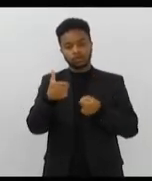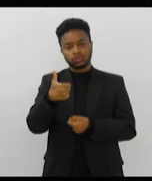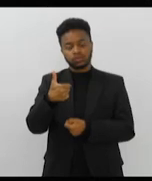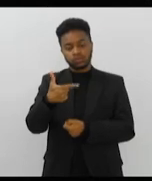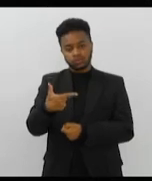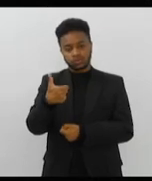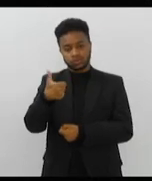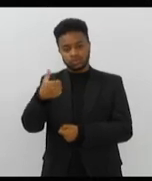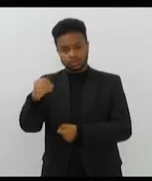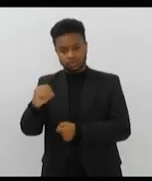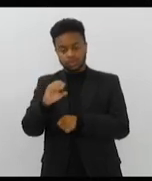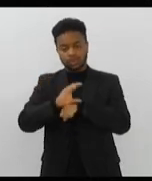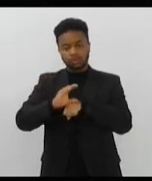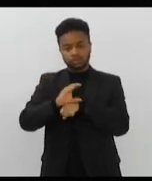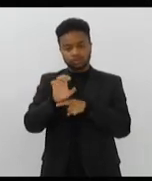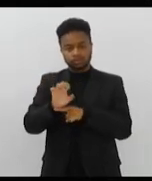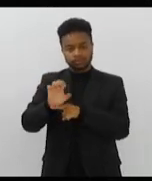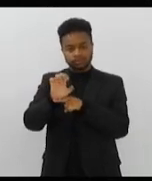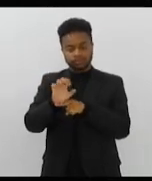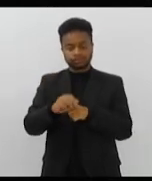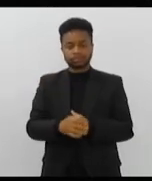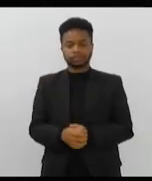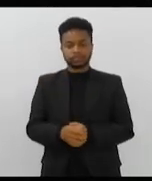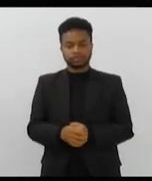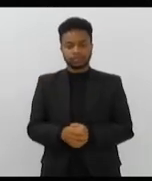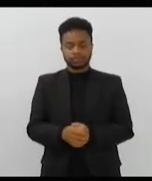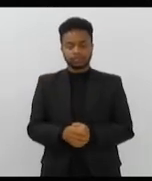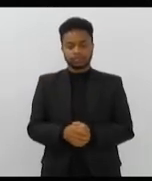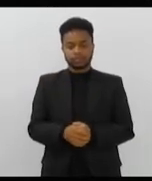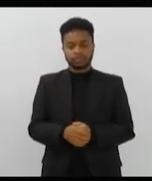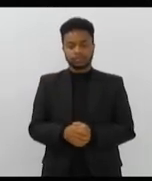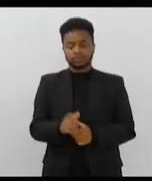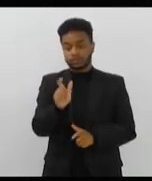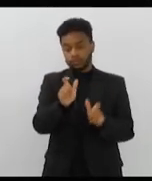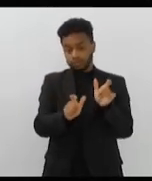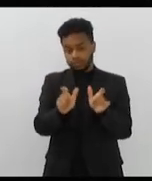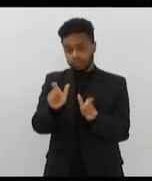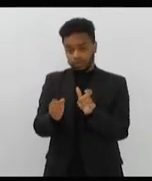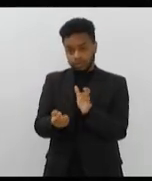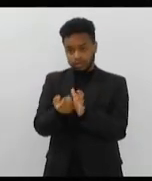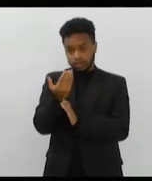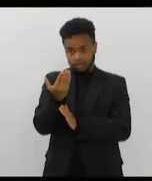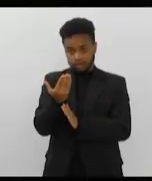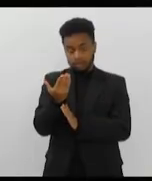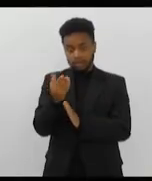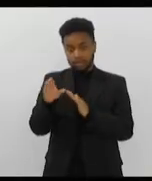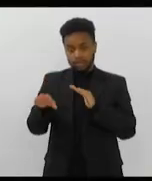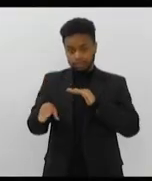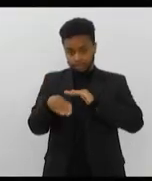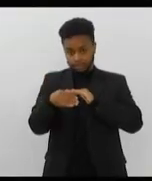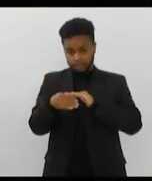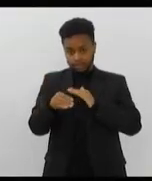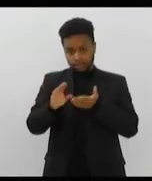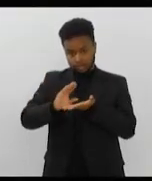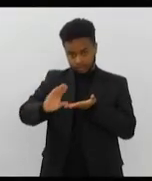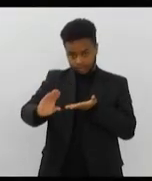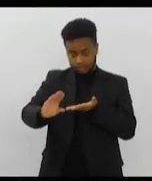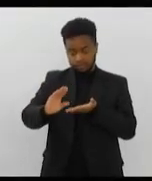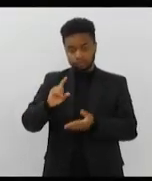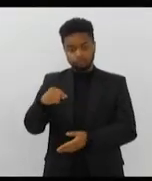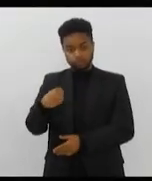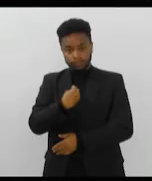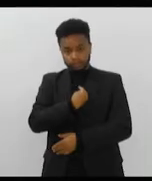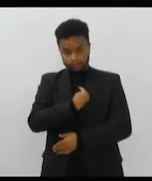Estado. Os autores das emendas, nós, terão